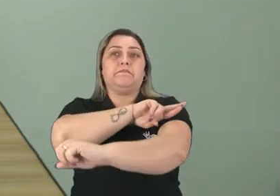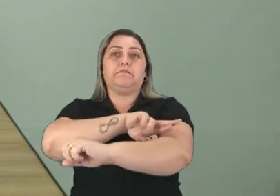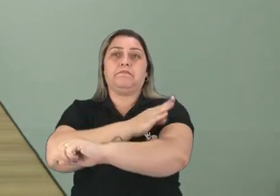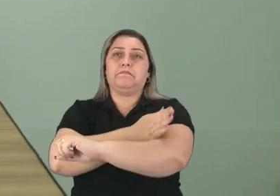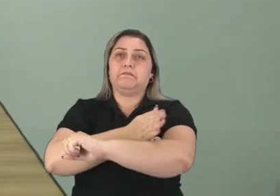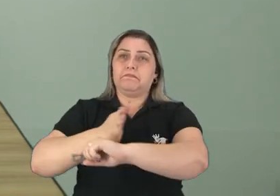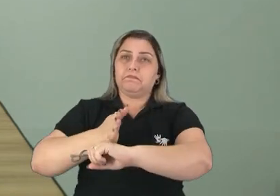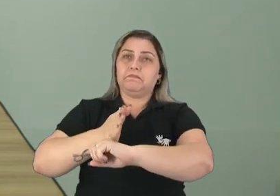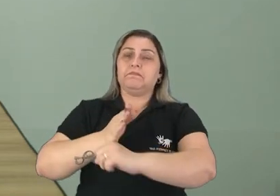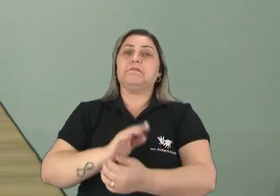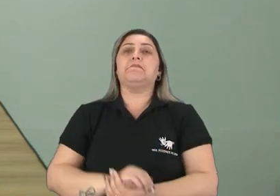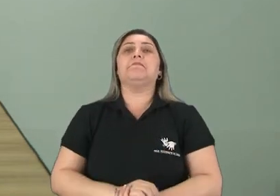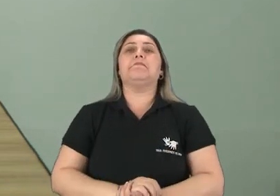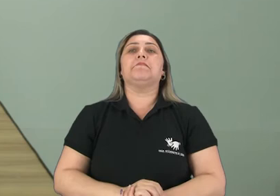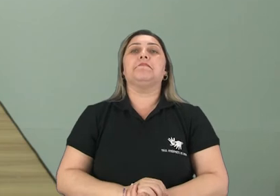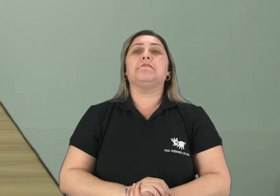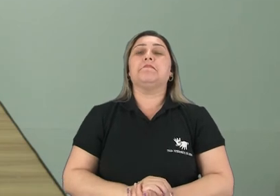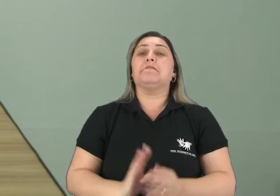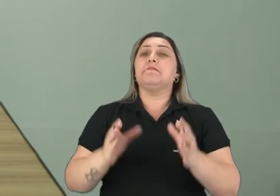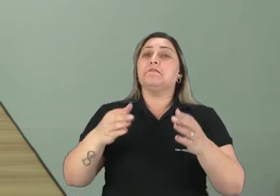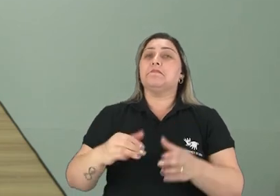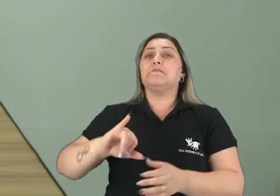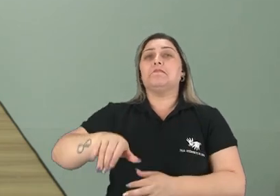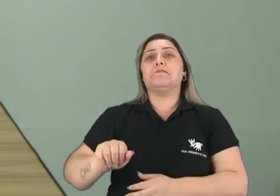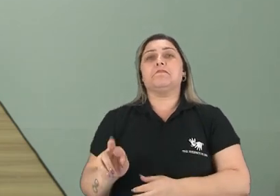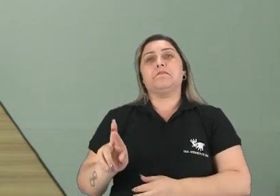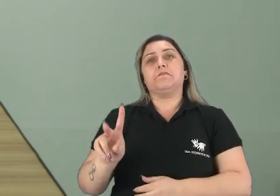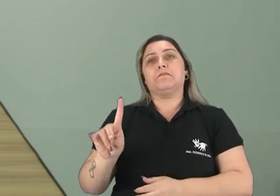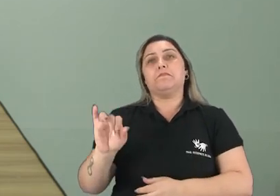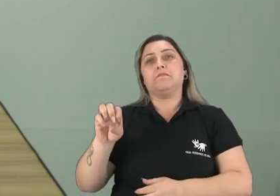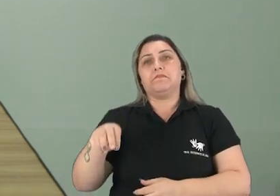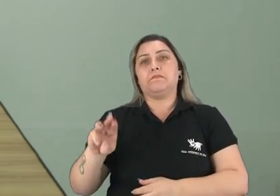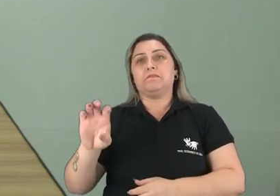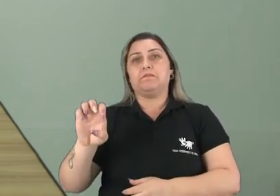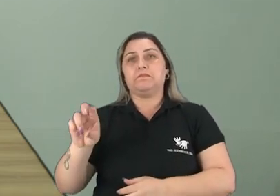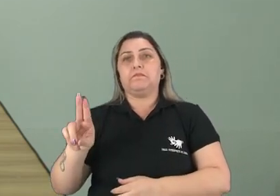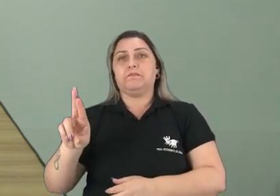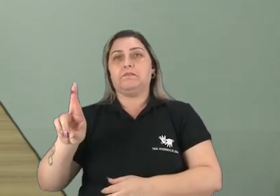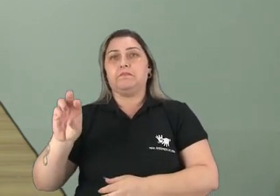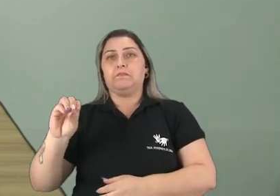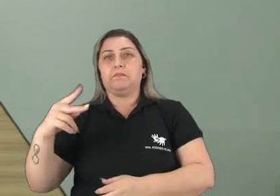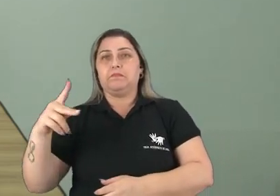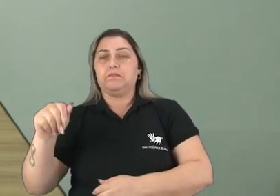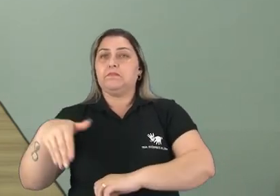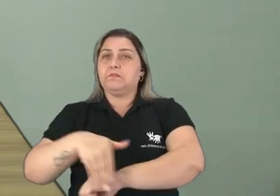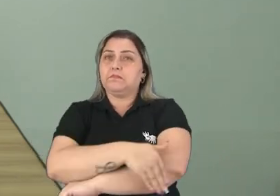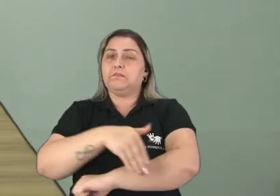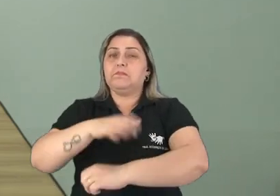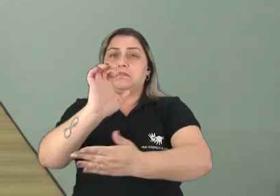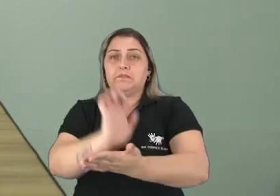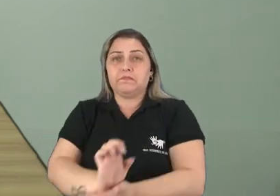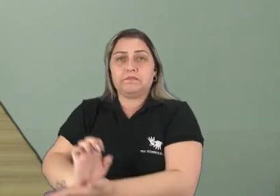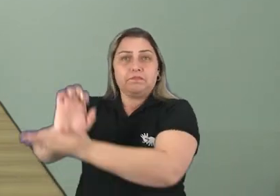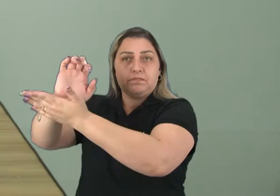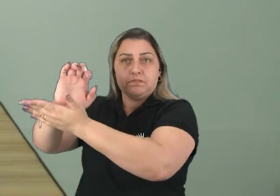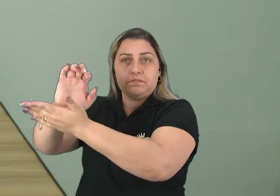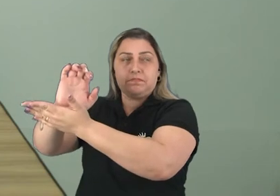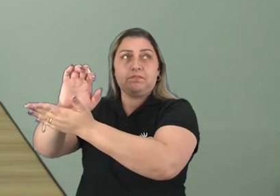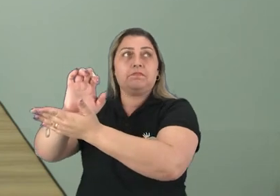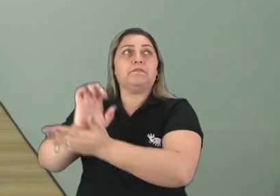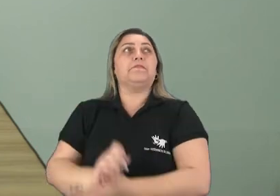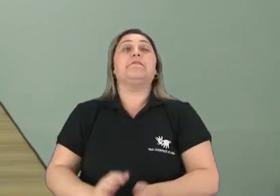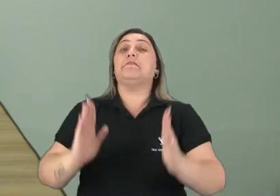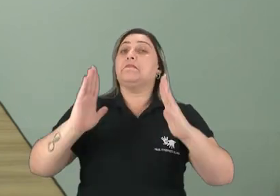de Rio Branco, no bairro Jardim Europa, na Rua Esperança e